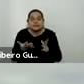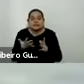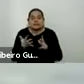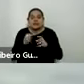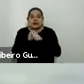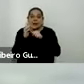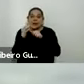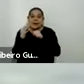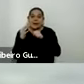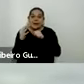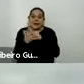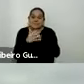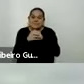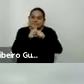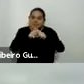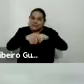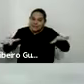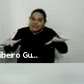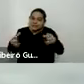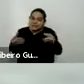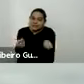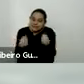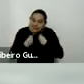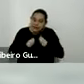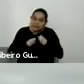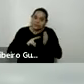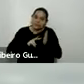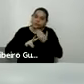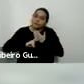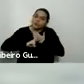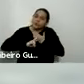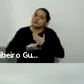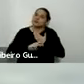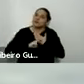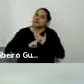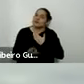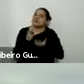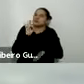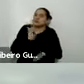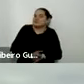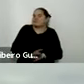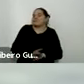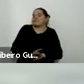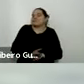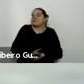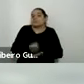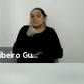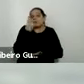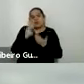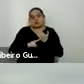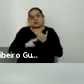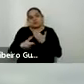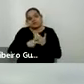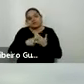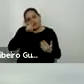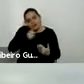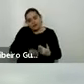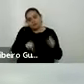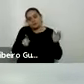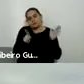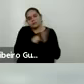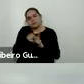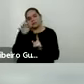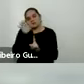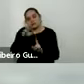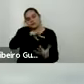vai trazer muitas consequências de mudanças de fato. E uma dessas daí será no mercado de trabalho, né? Com o home